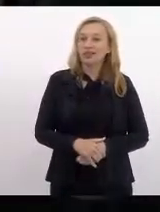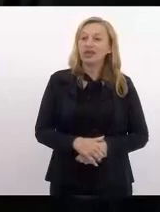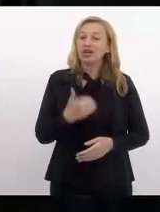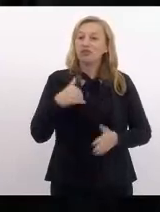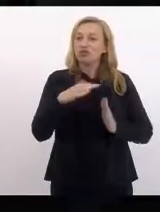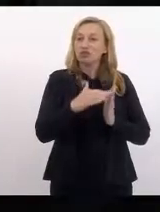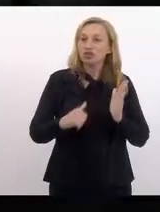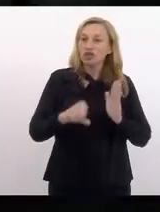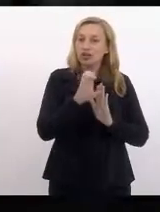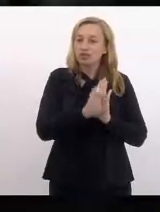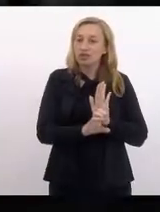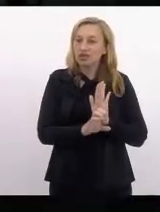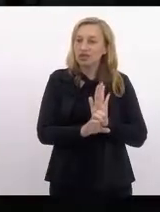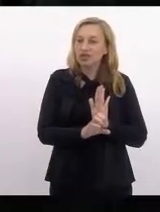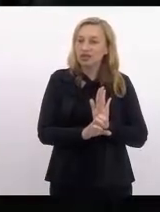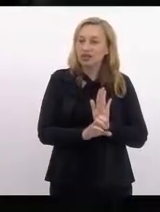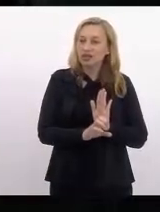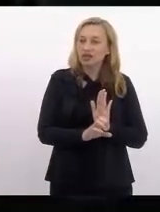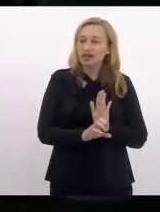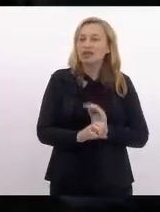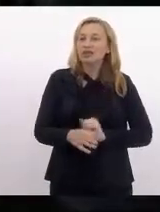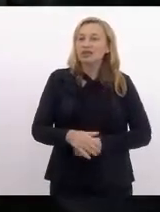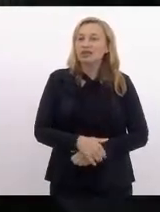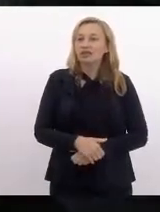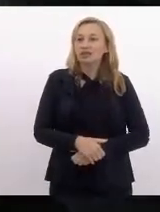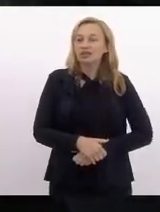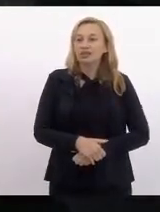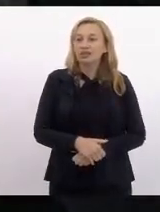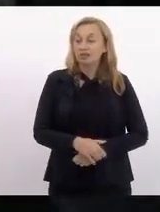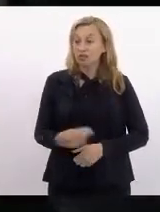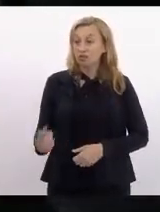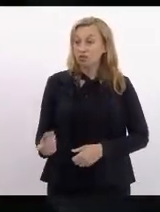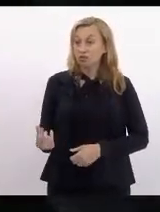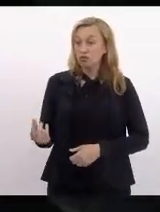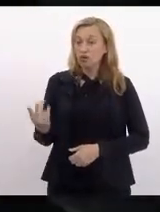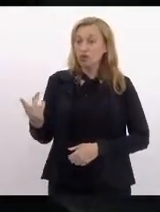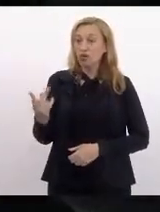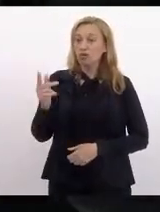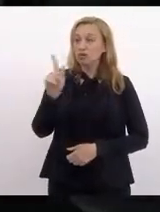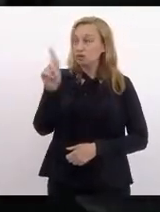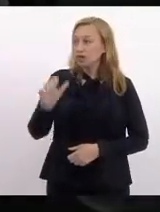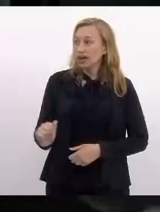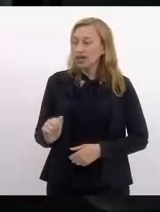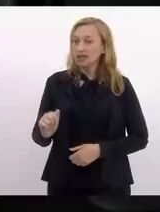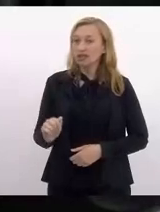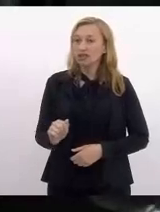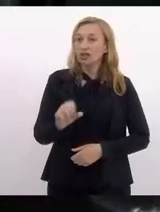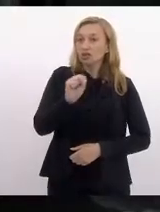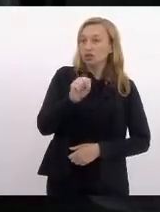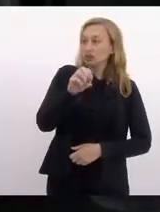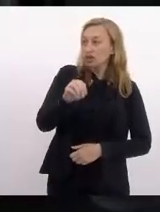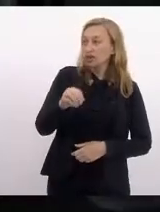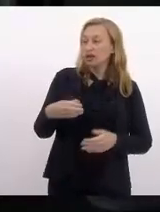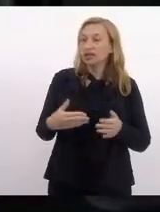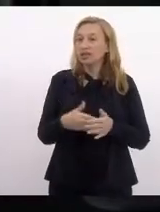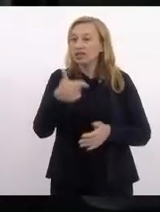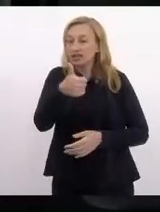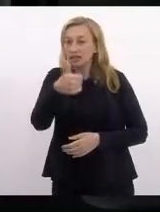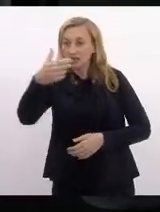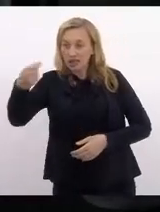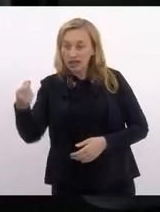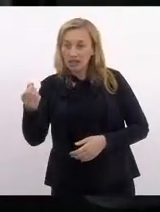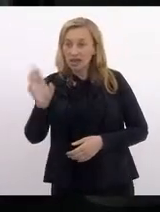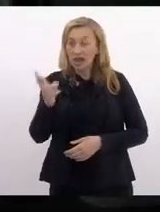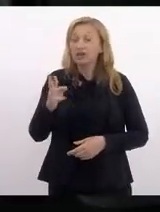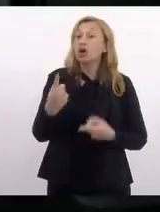retirar a minha emenda me emenda ela ela e levava o valor do vale gás de 80 para r$ 110